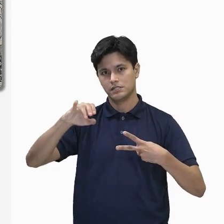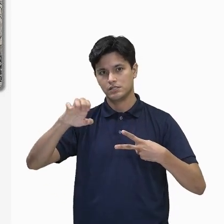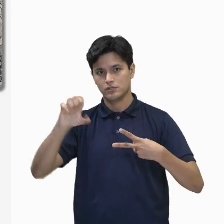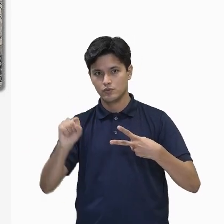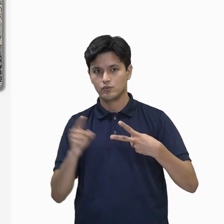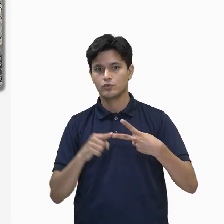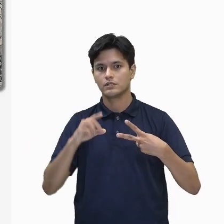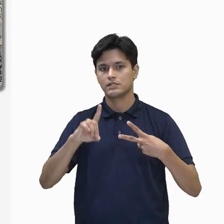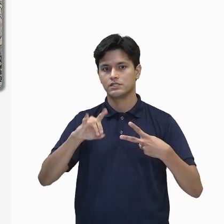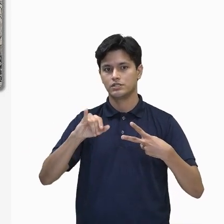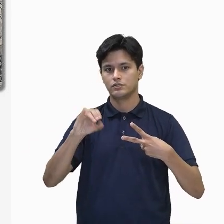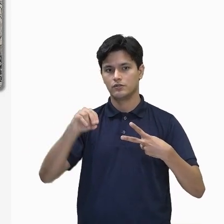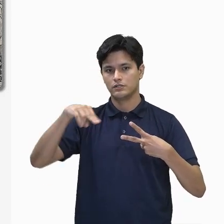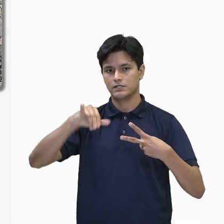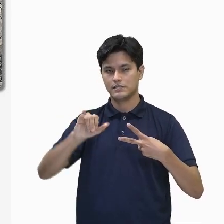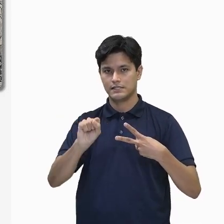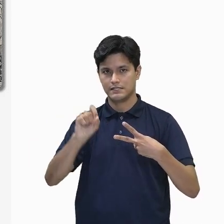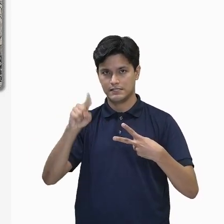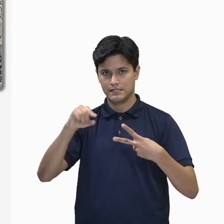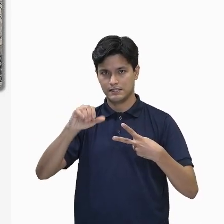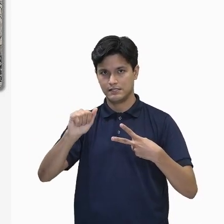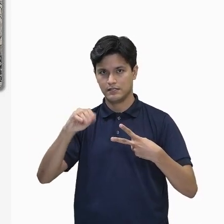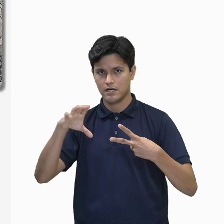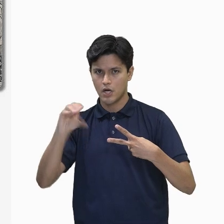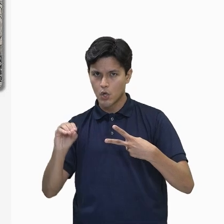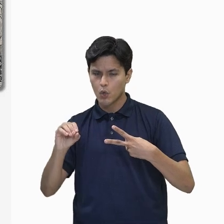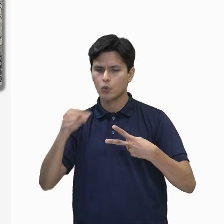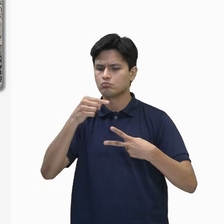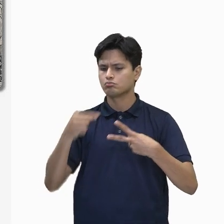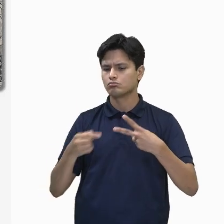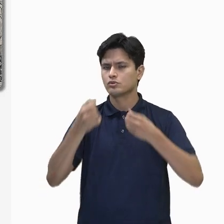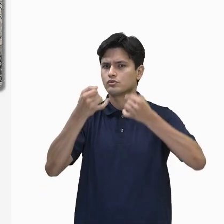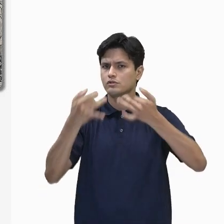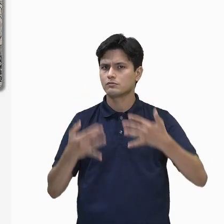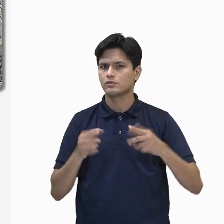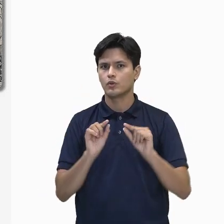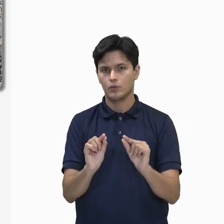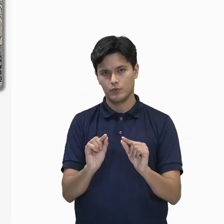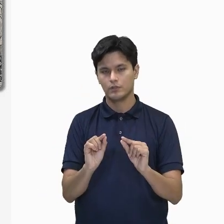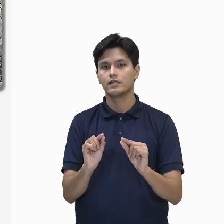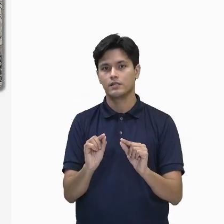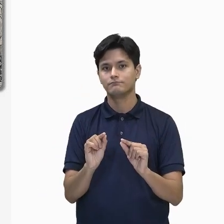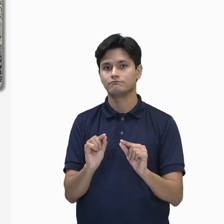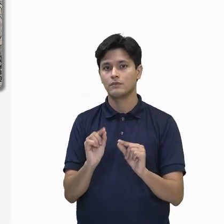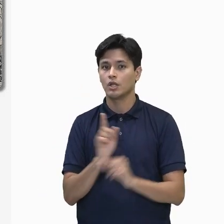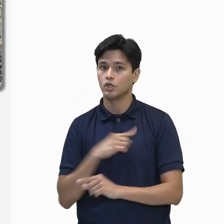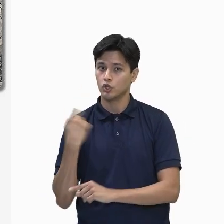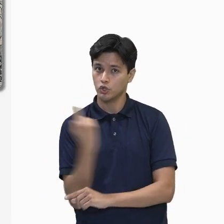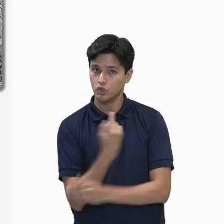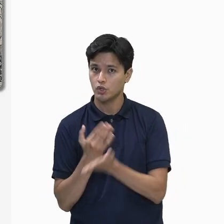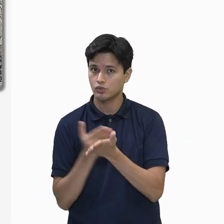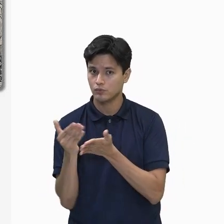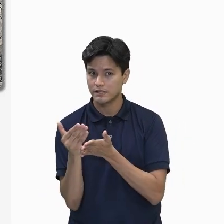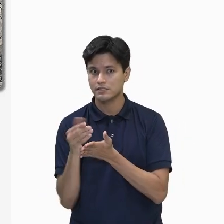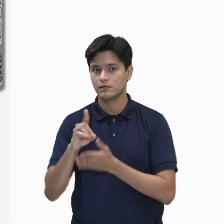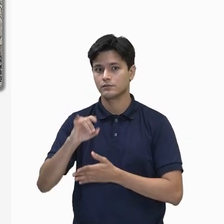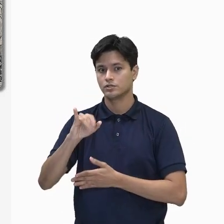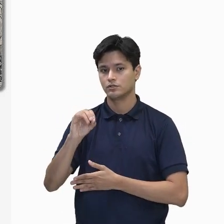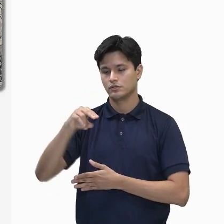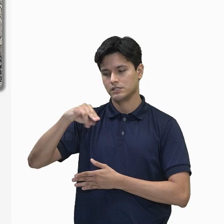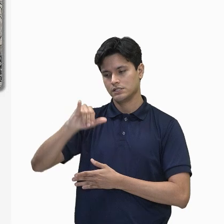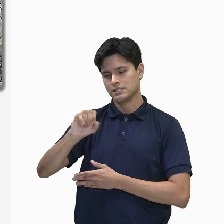que Nietzsche fala para nós? Ele diz que nós deixamos de ser dionisíacos e nos